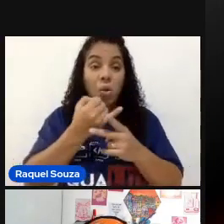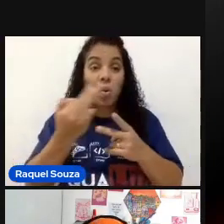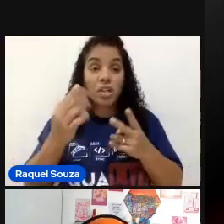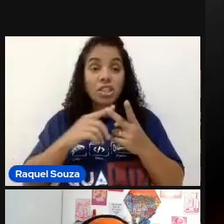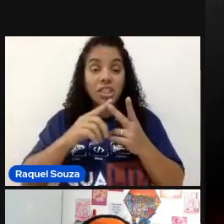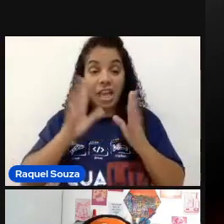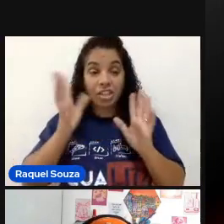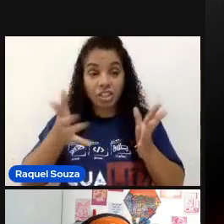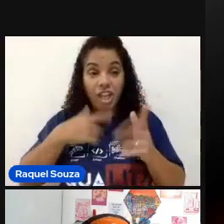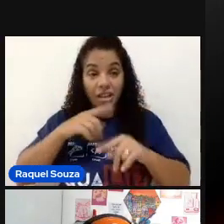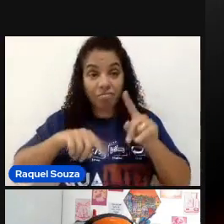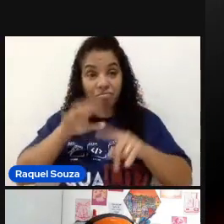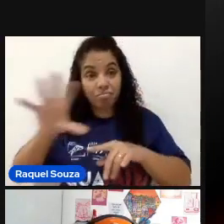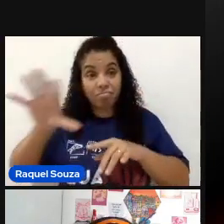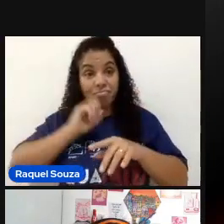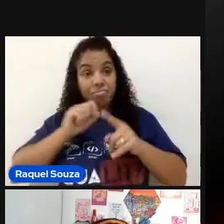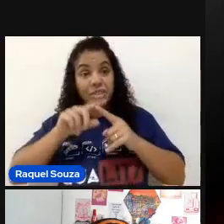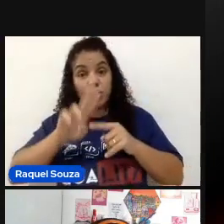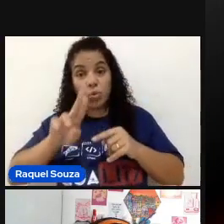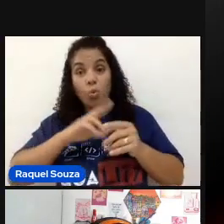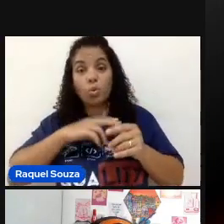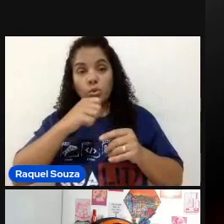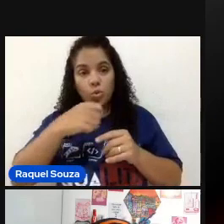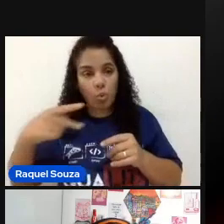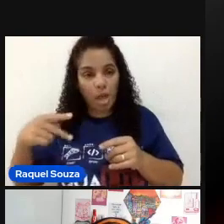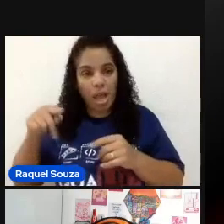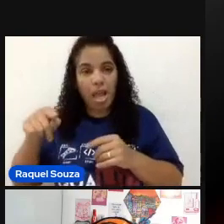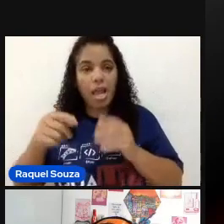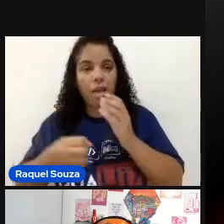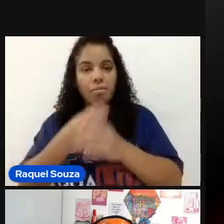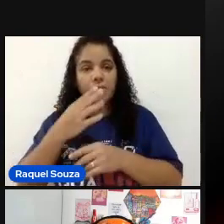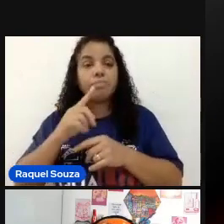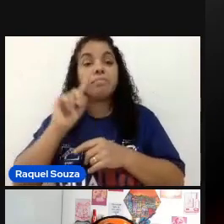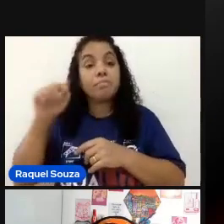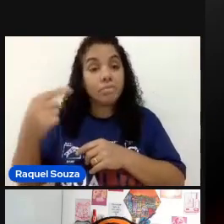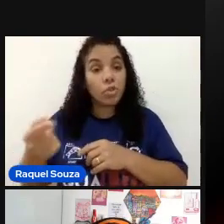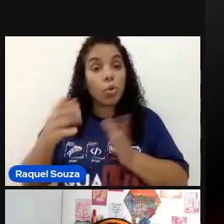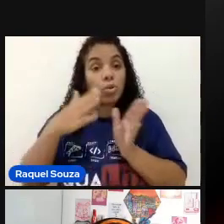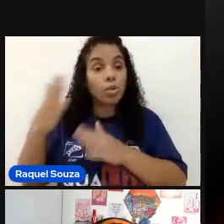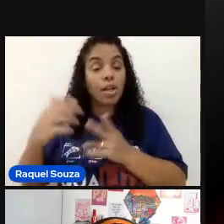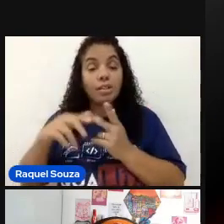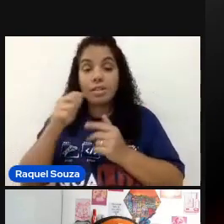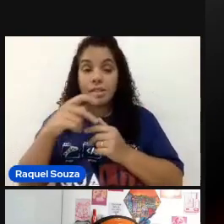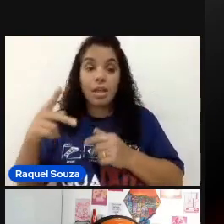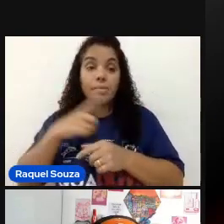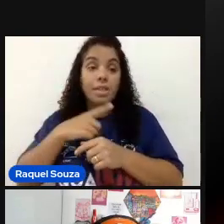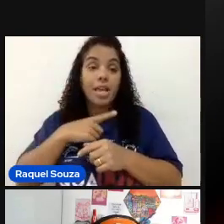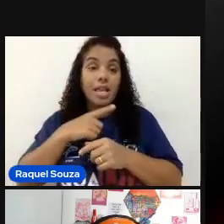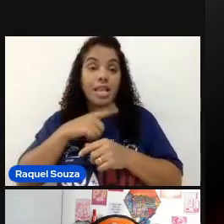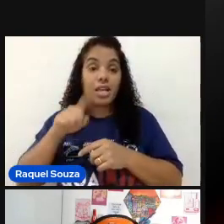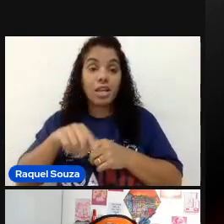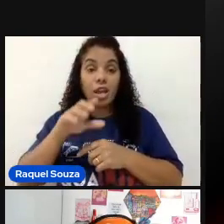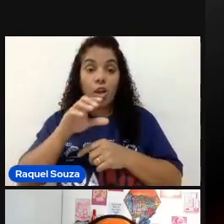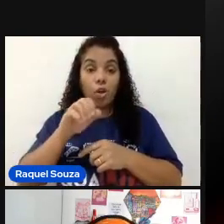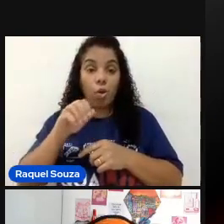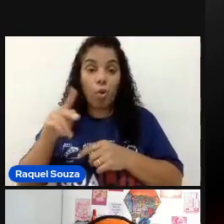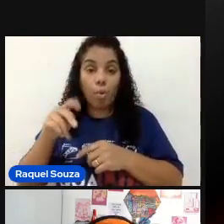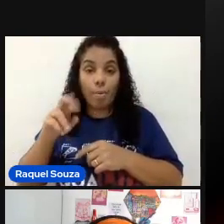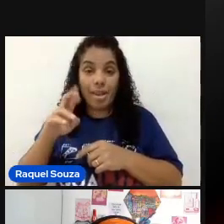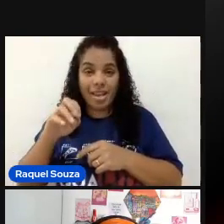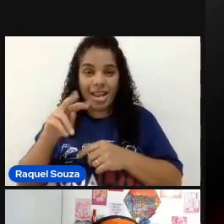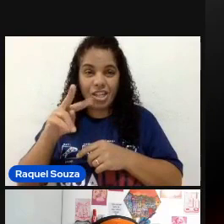recolhido desde o início do uso do app. E aí, do outro lado desse app, nós teríamos a cooperativa que seria